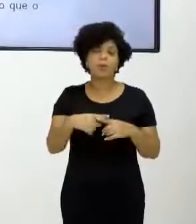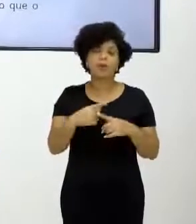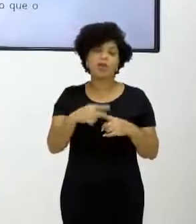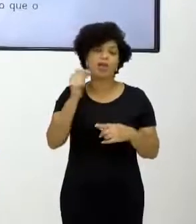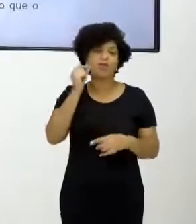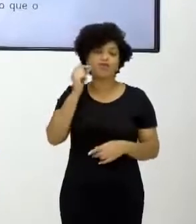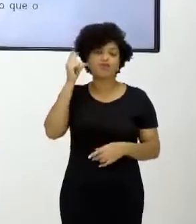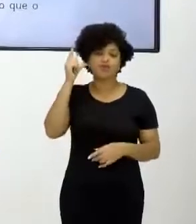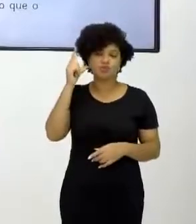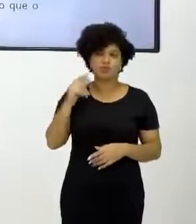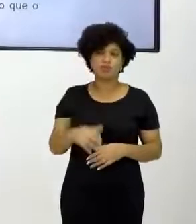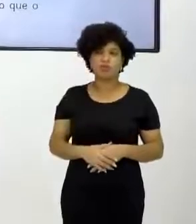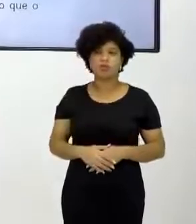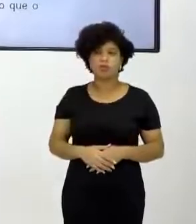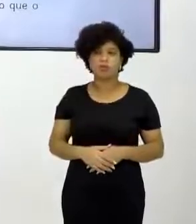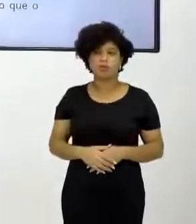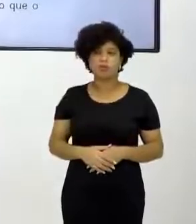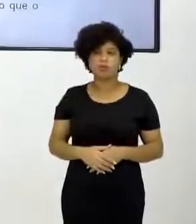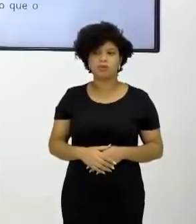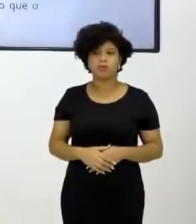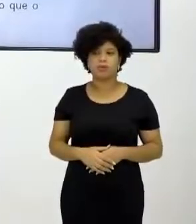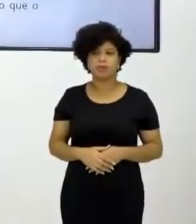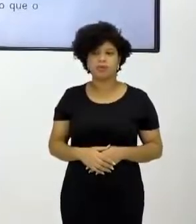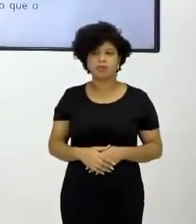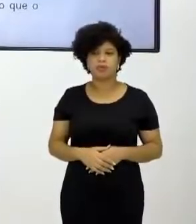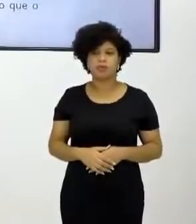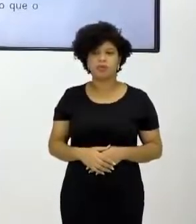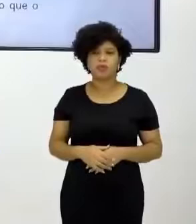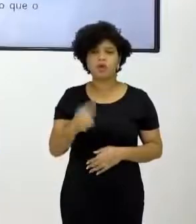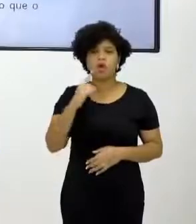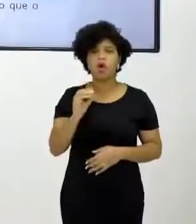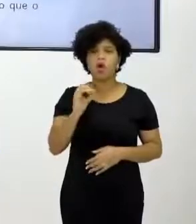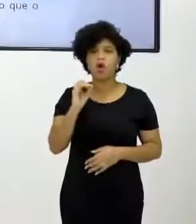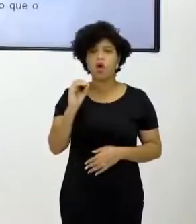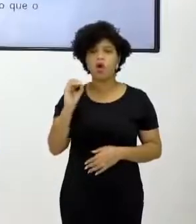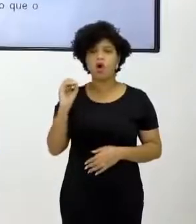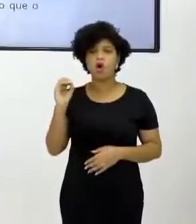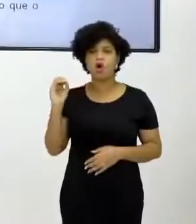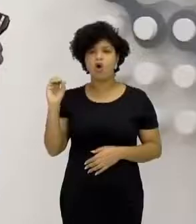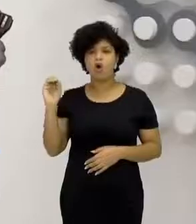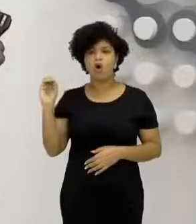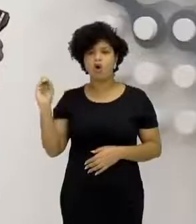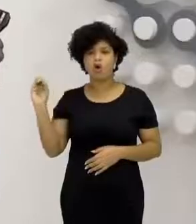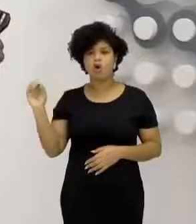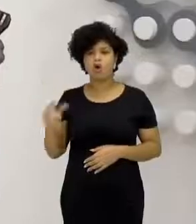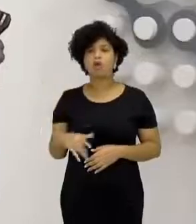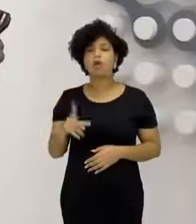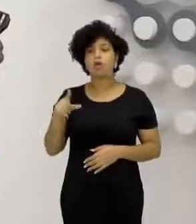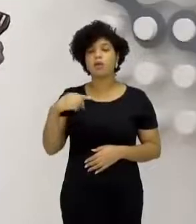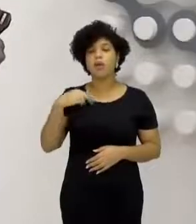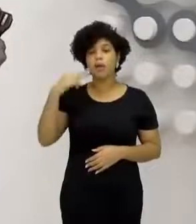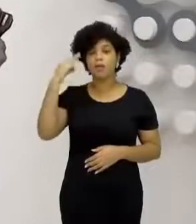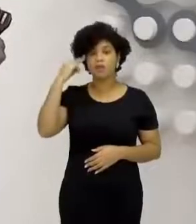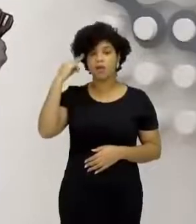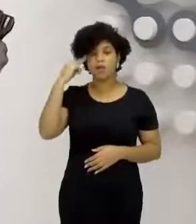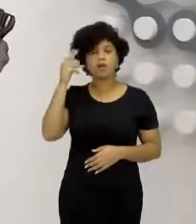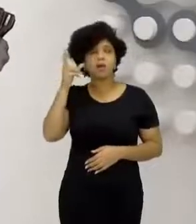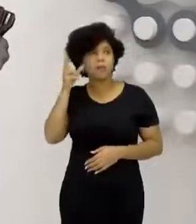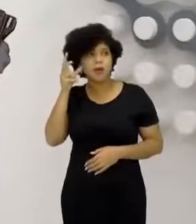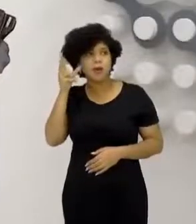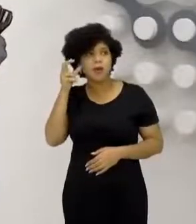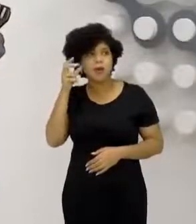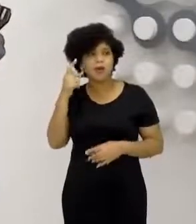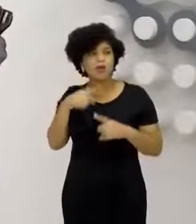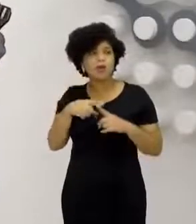vai pro agudo. Agora uma voz mais... Oh, oh, oh, um som mais grave, né? Então a nossa memória a respeito dos sons está muito